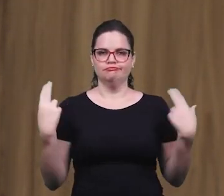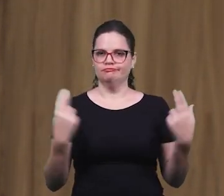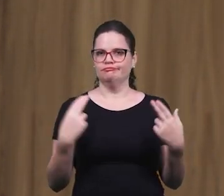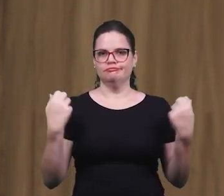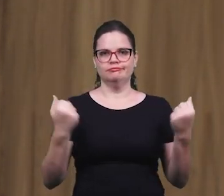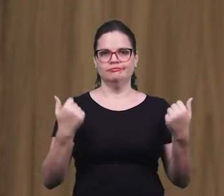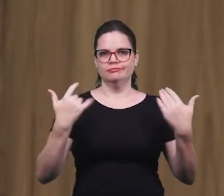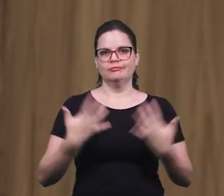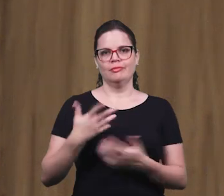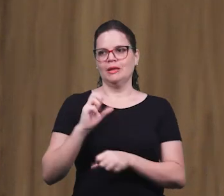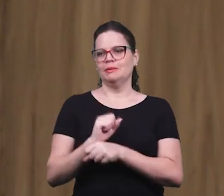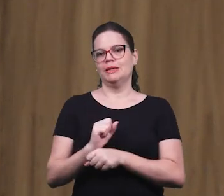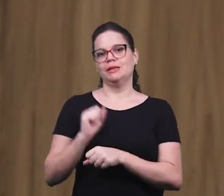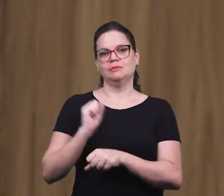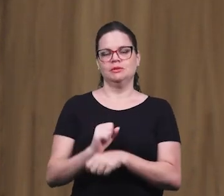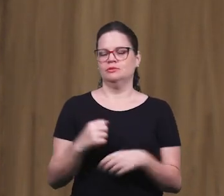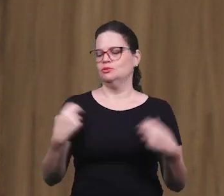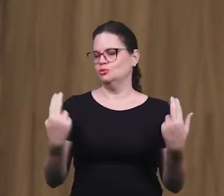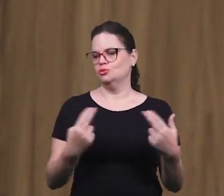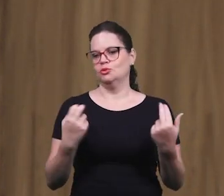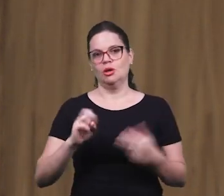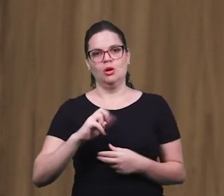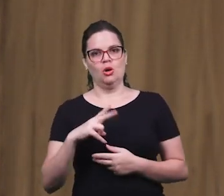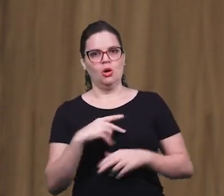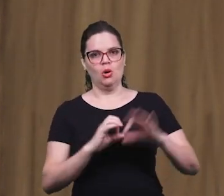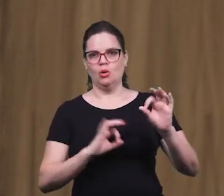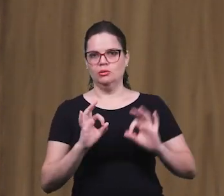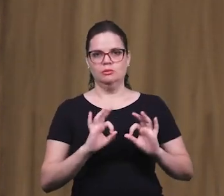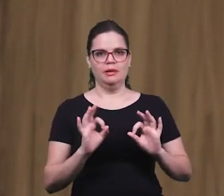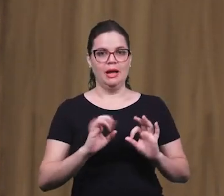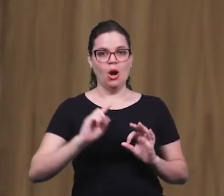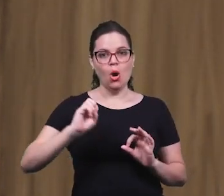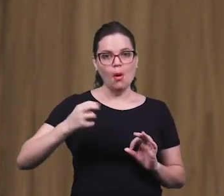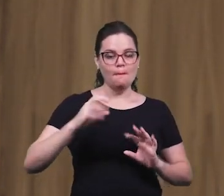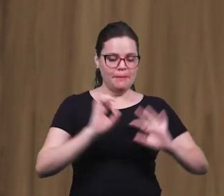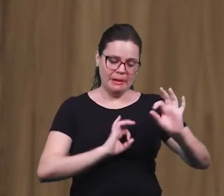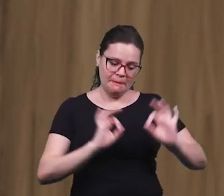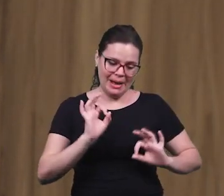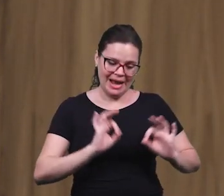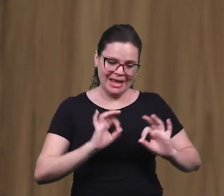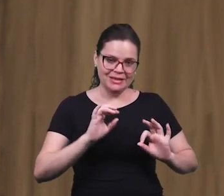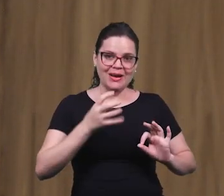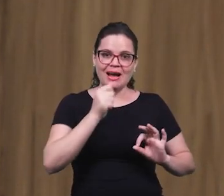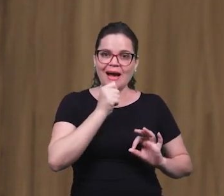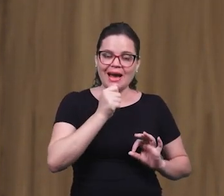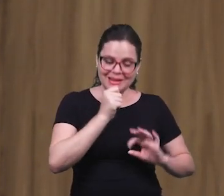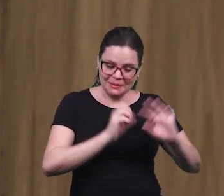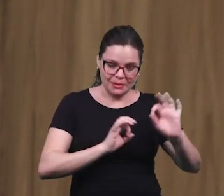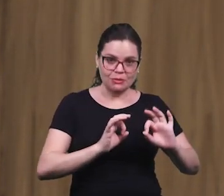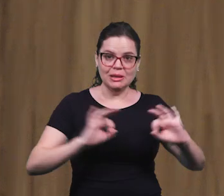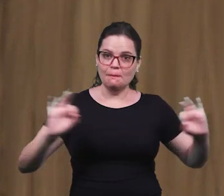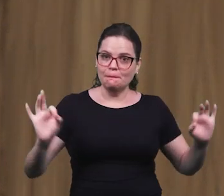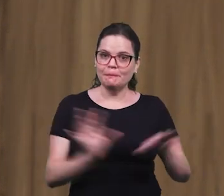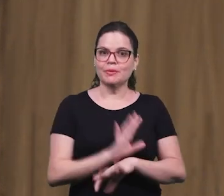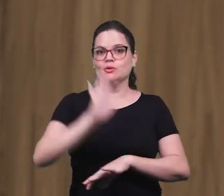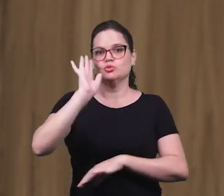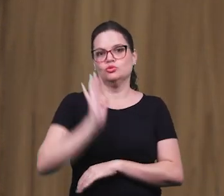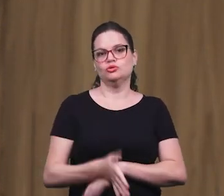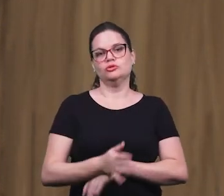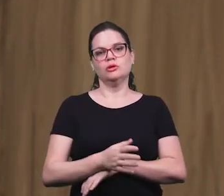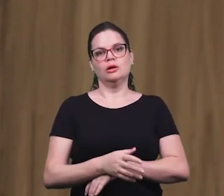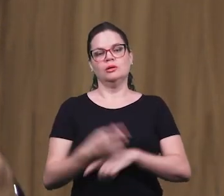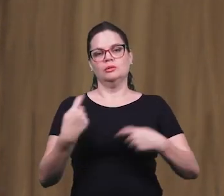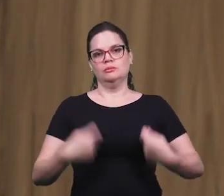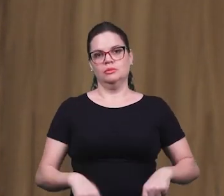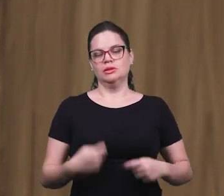ficar esperando ou se preparando. Nós temos que estar preparados para a volta do Senhor Jesus. É um momento que não é um